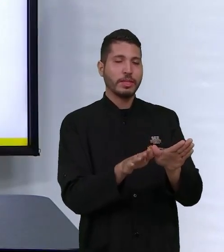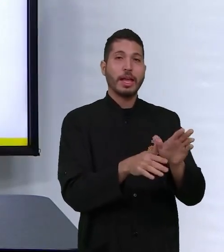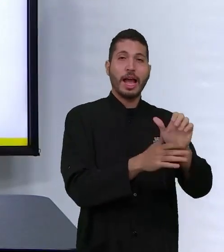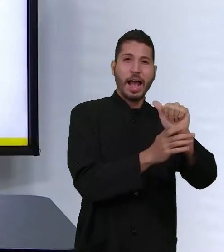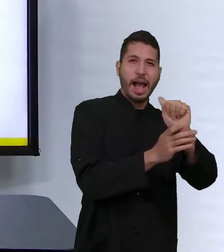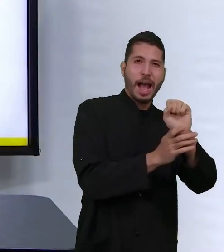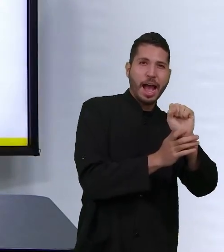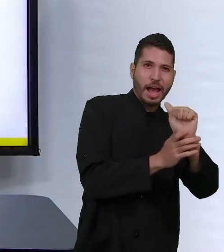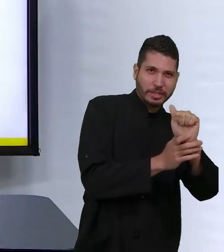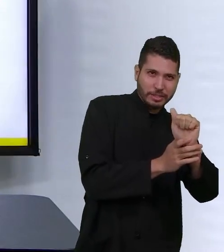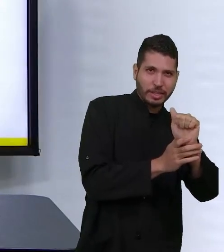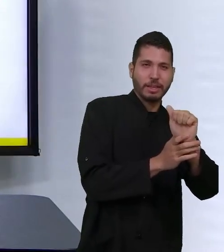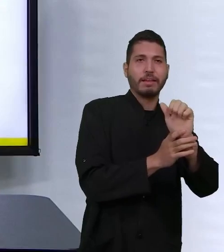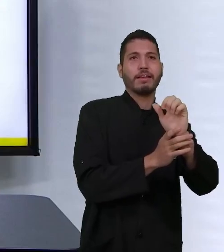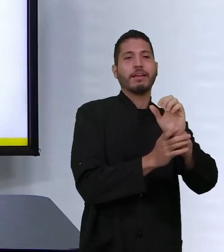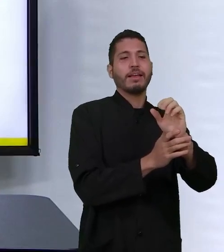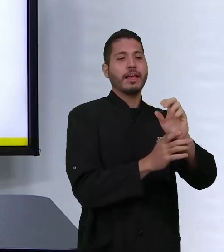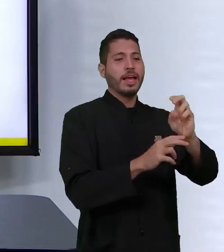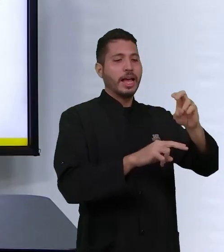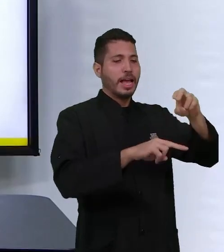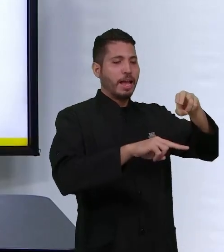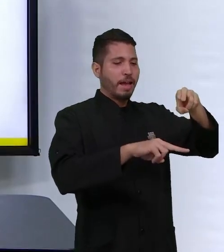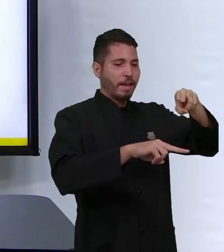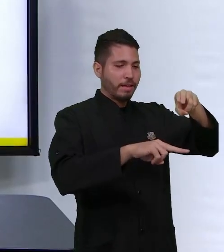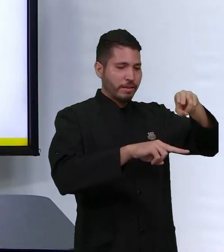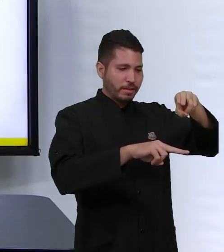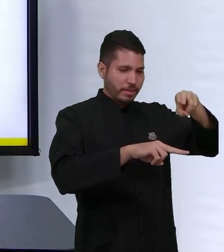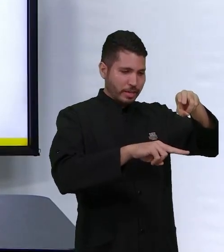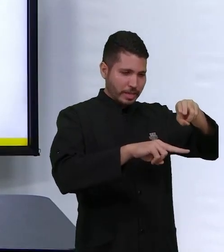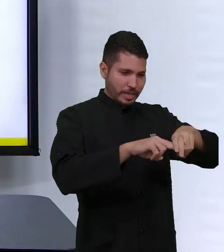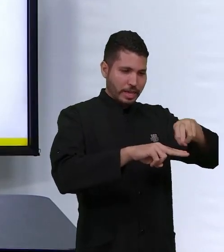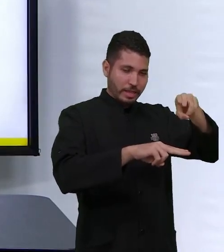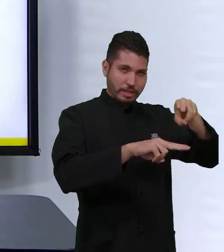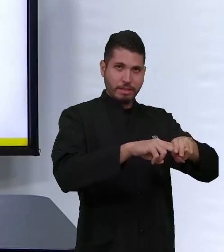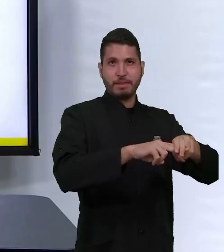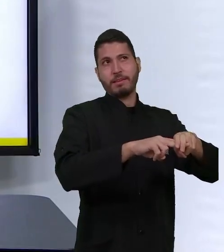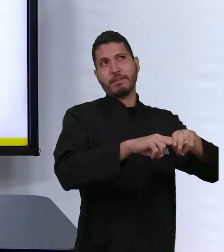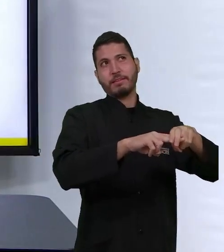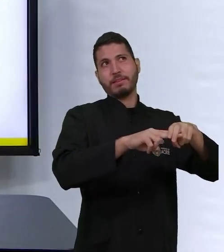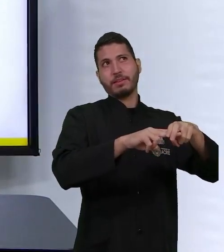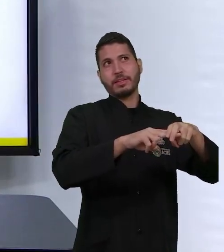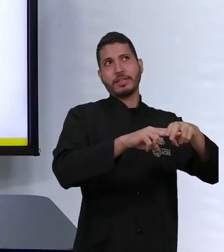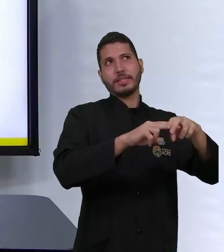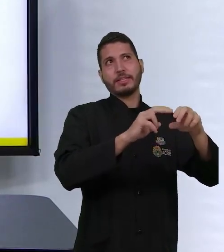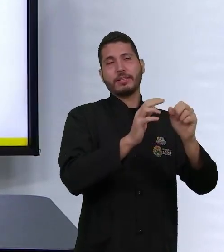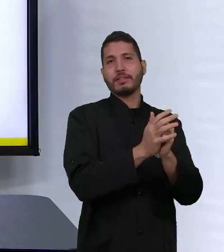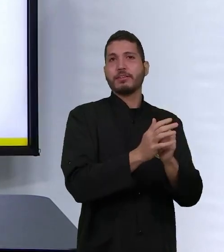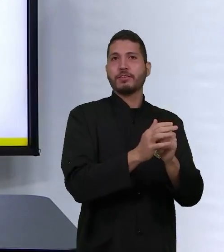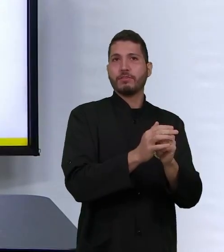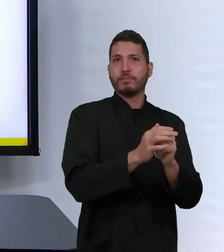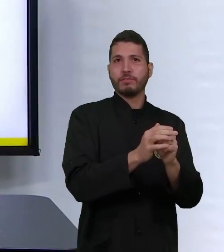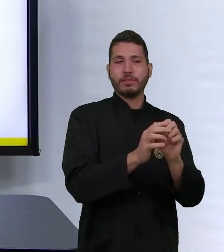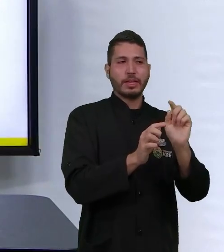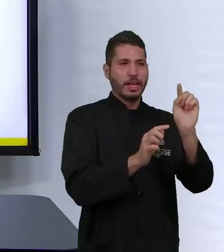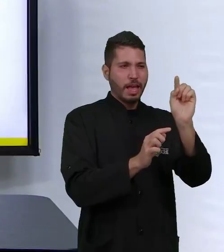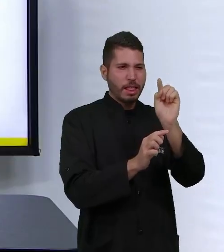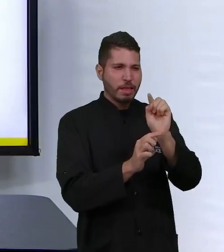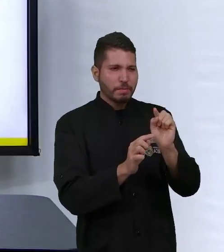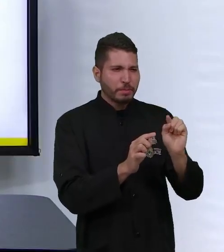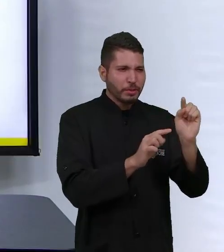as cadeiras. Essas peças, elas passaram a ser produzidas em locais diferentes.